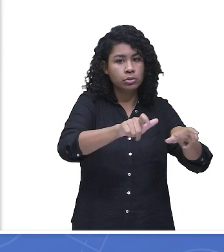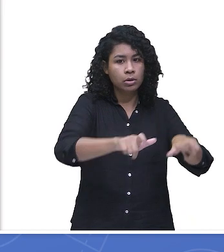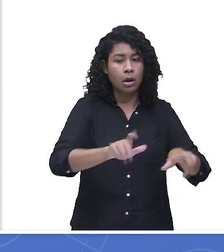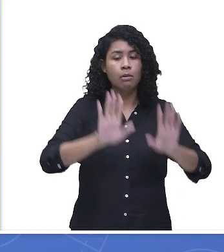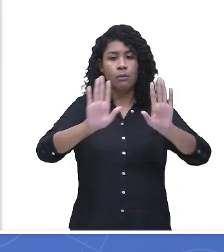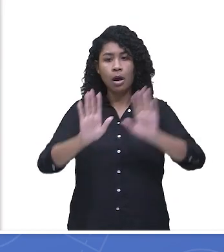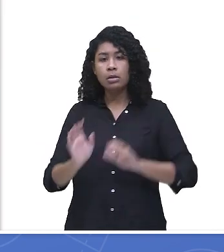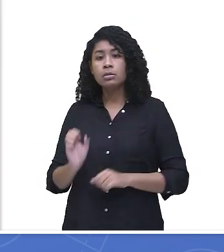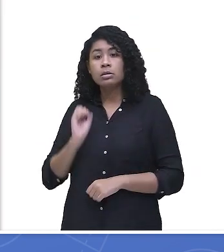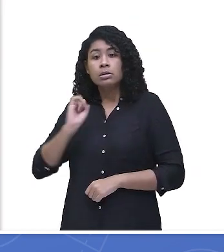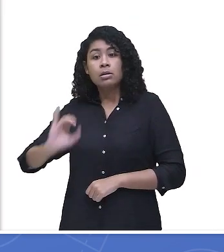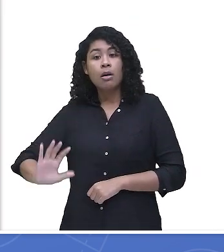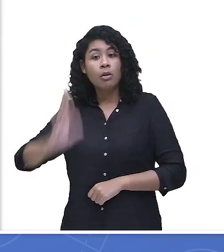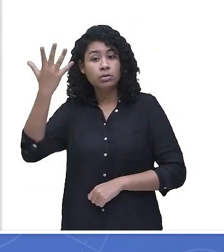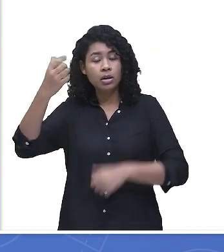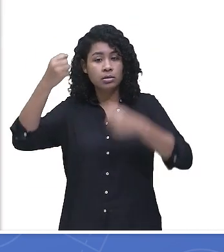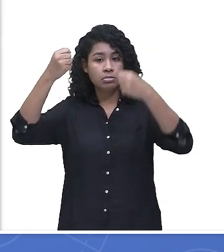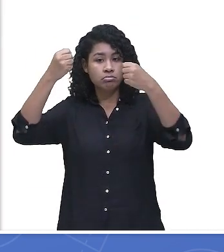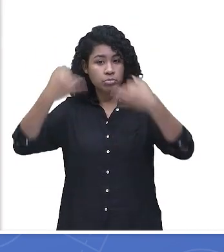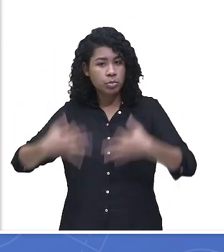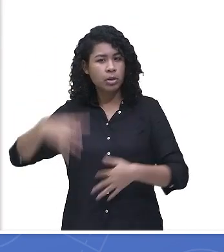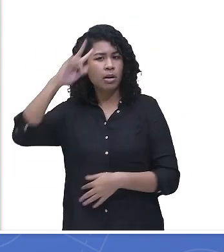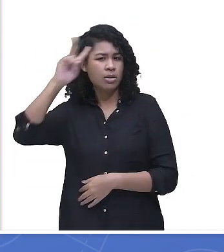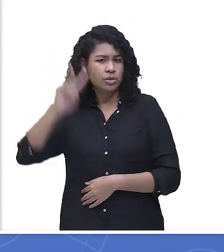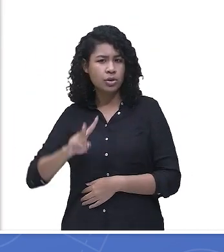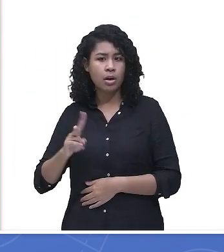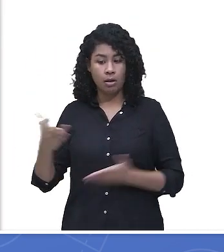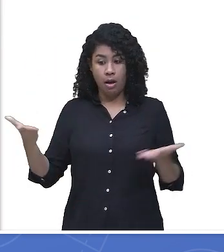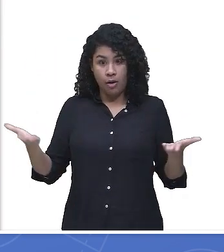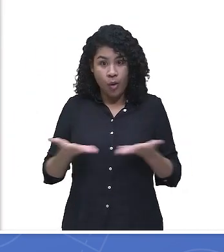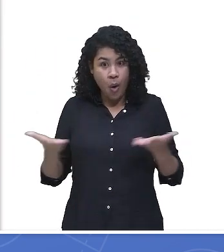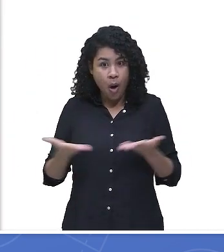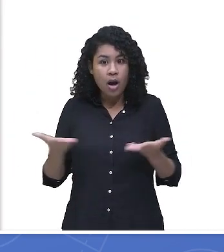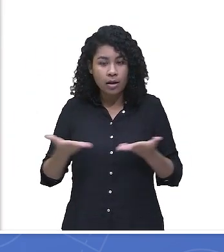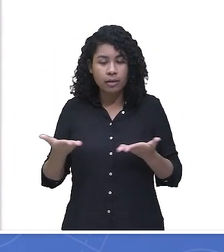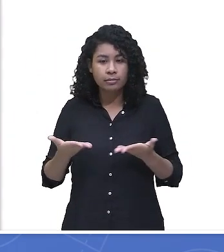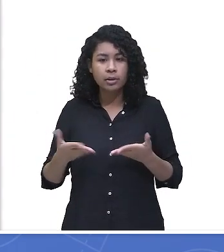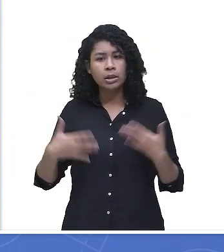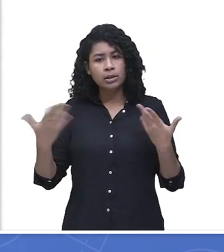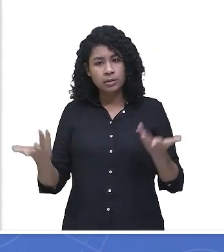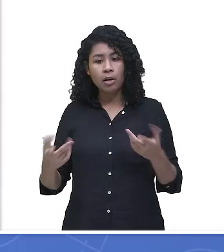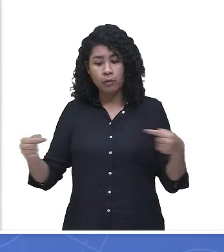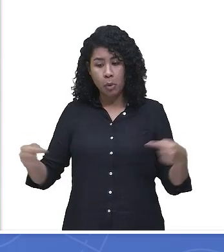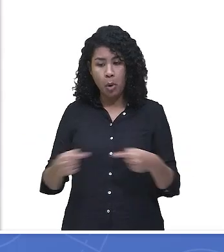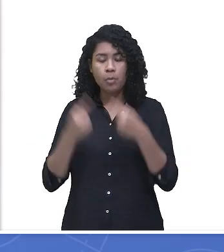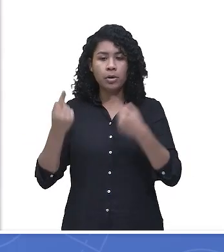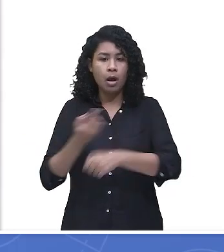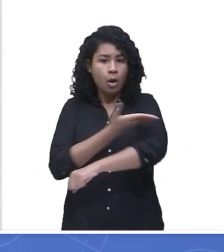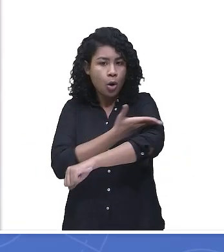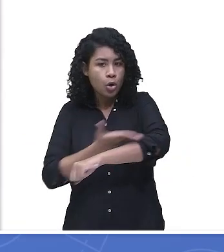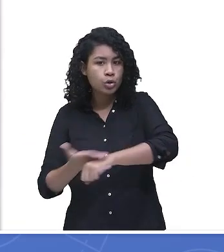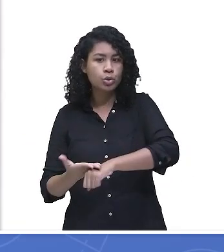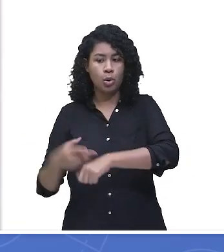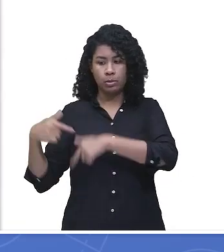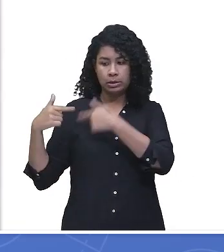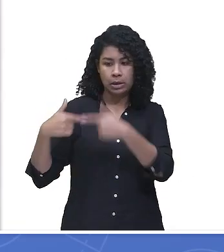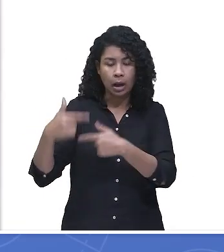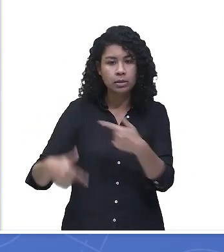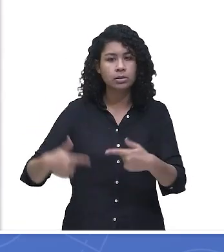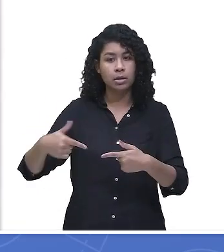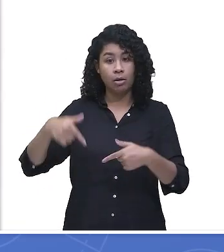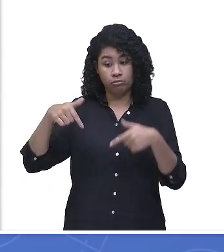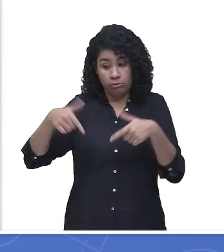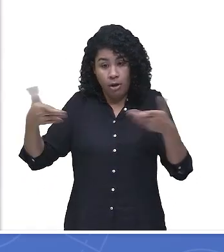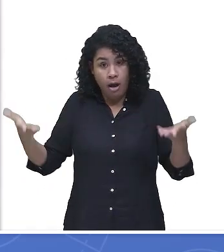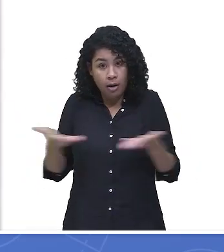Ou seja, se eu tenho uma história que acontece lá no início do século, certo? Por exemplo, no início do século XX, eu